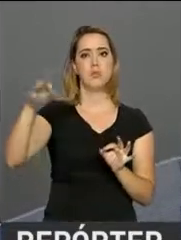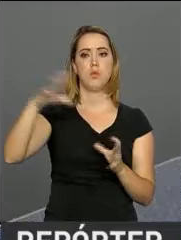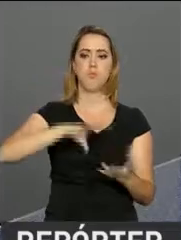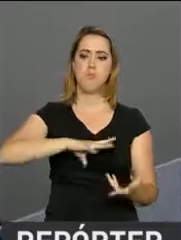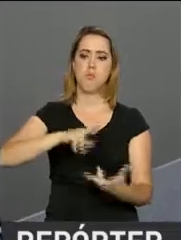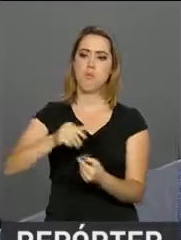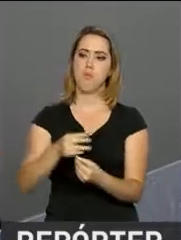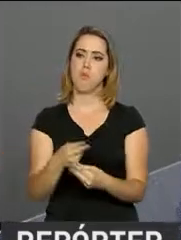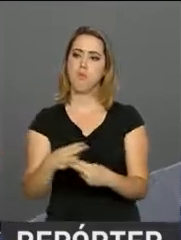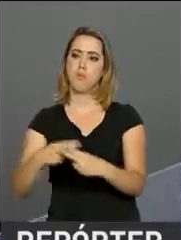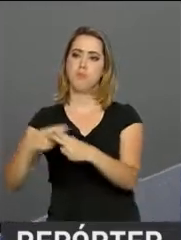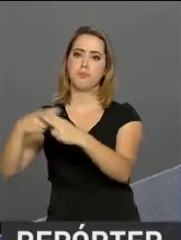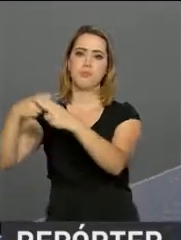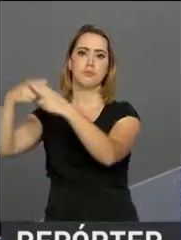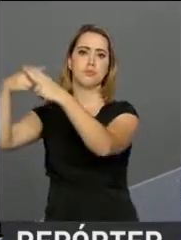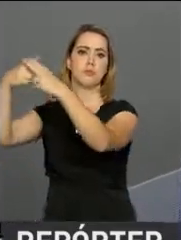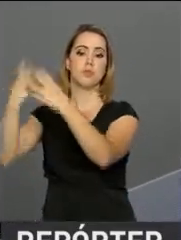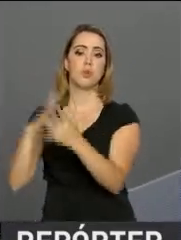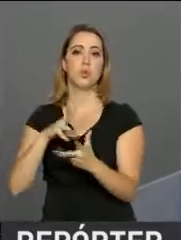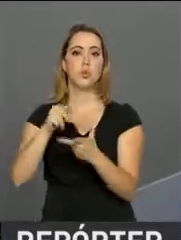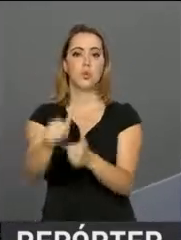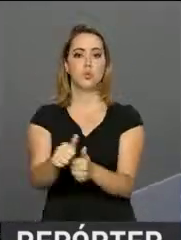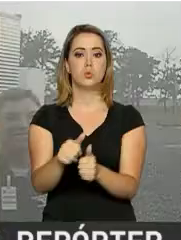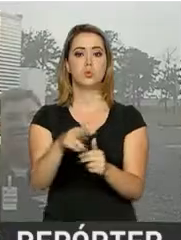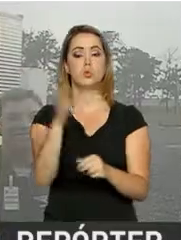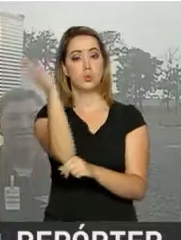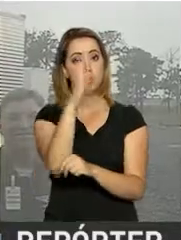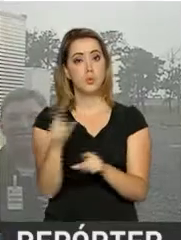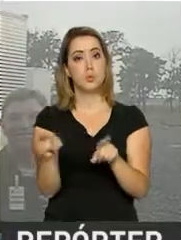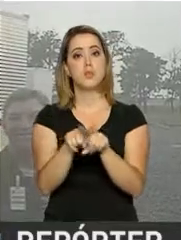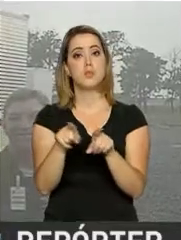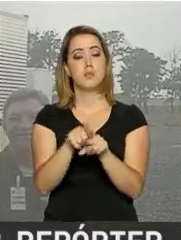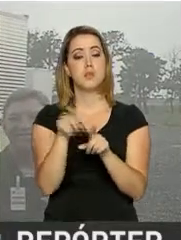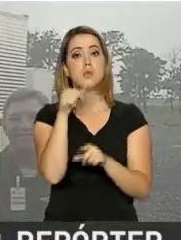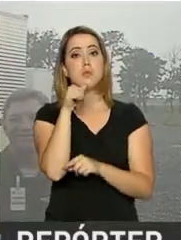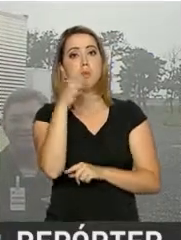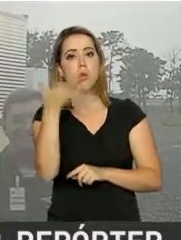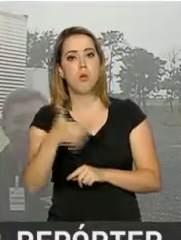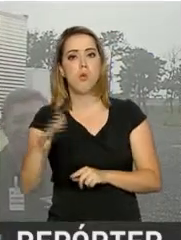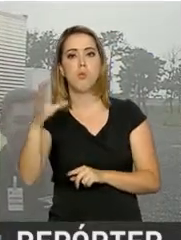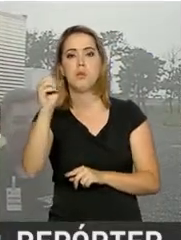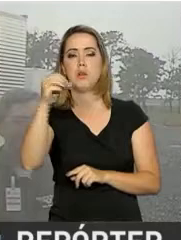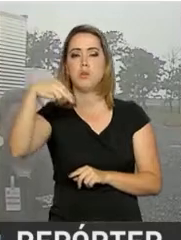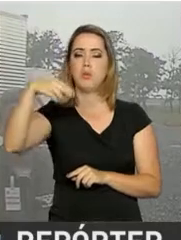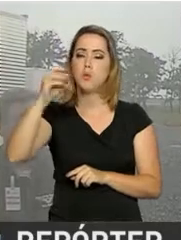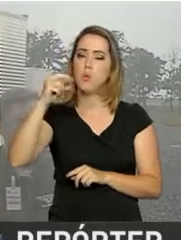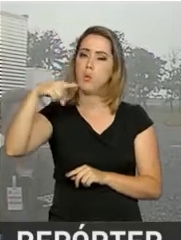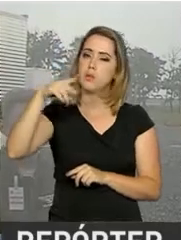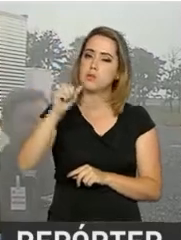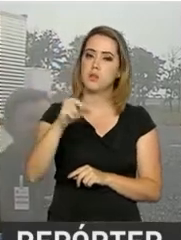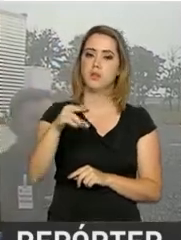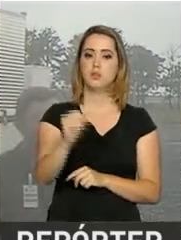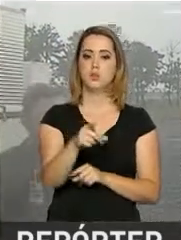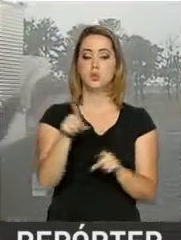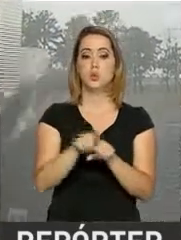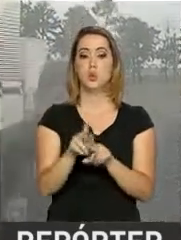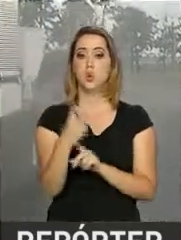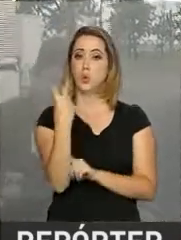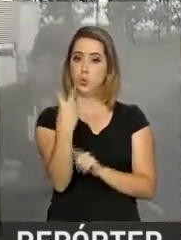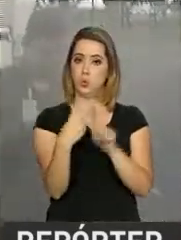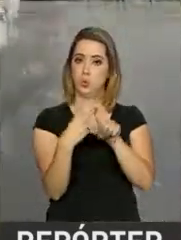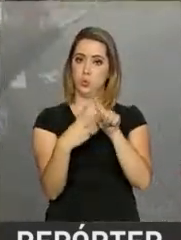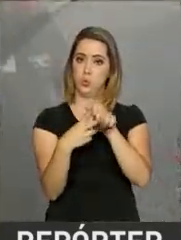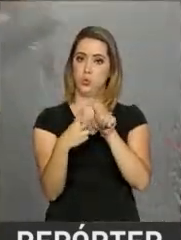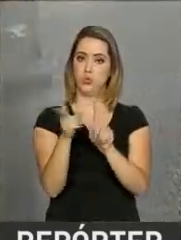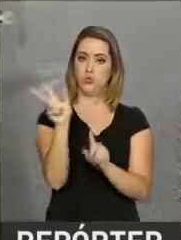todo o território brasileiro e oceano atlântico duas antenas foram construídas nos centros de controle da força